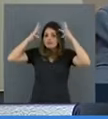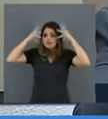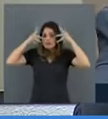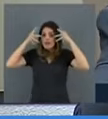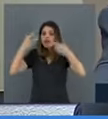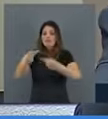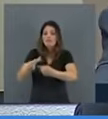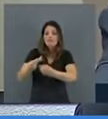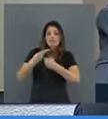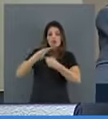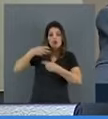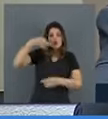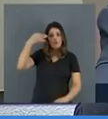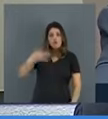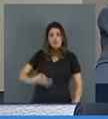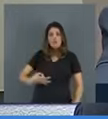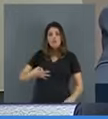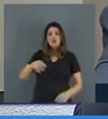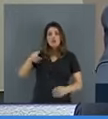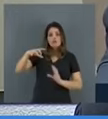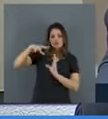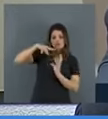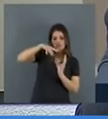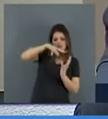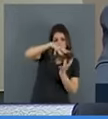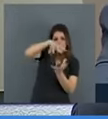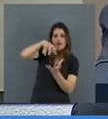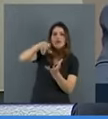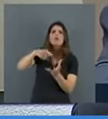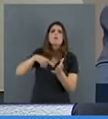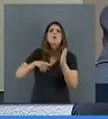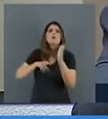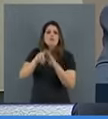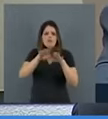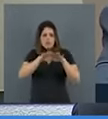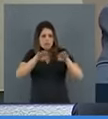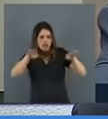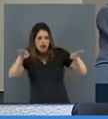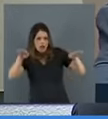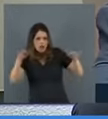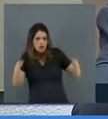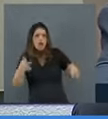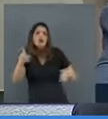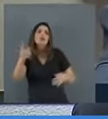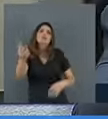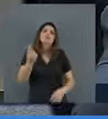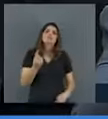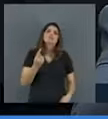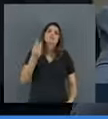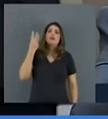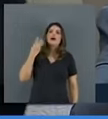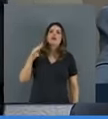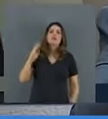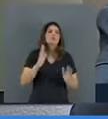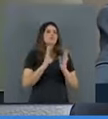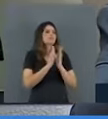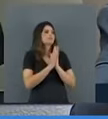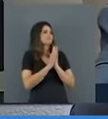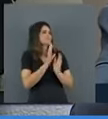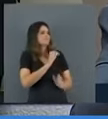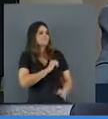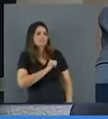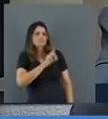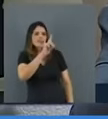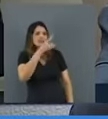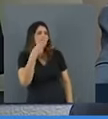que me confirmou que a Terra era redonda. Havia uma dúvida, ele foi ao Maranhão e disse: senador, pelo amor de Deus,